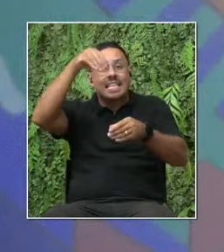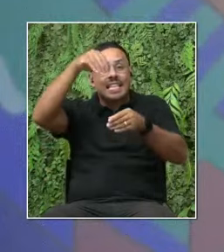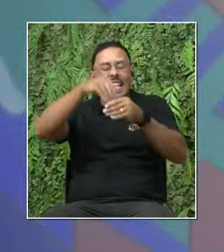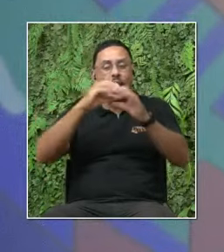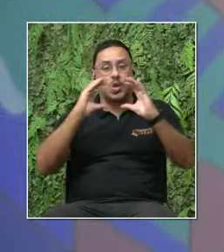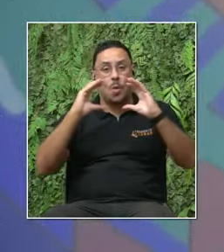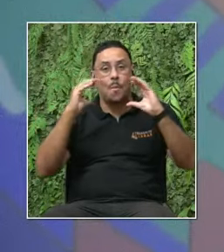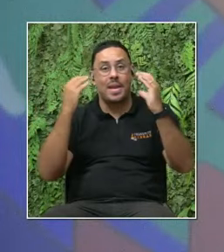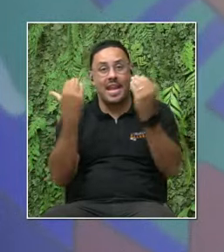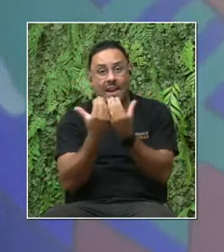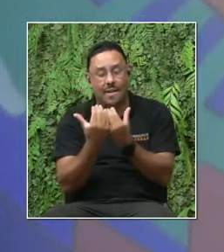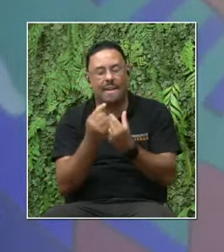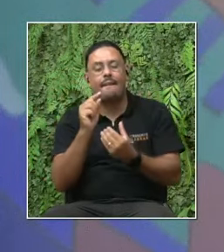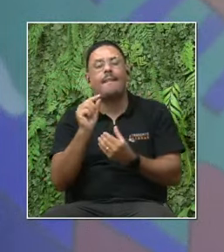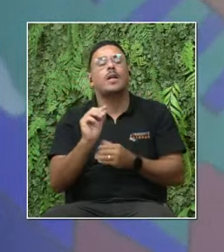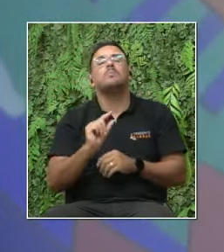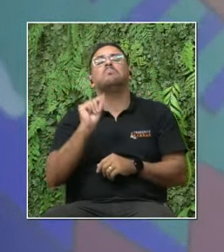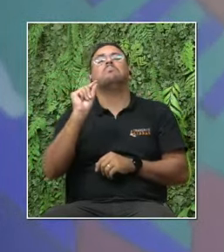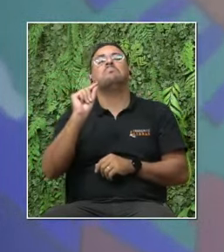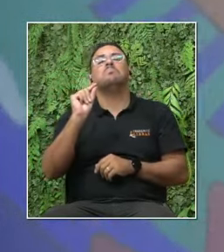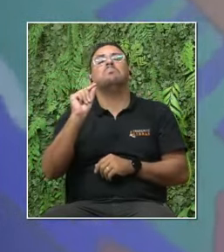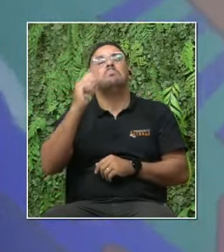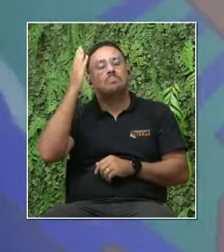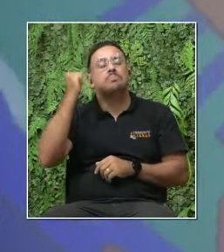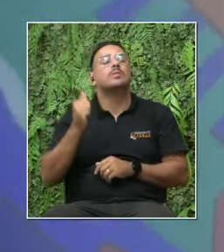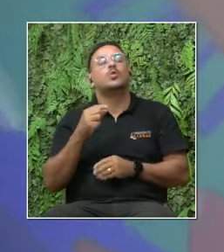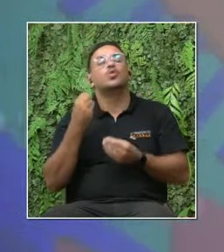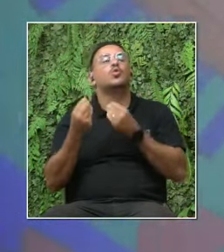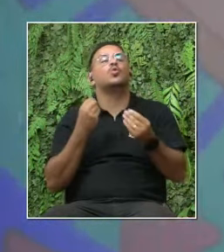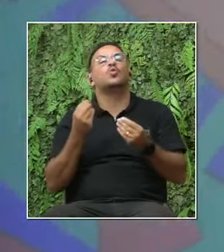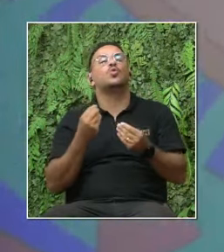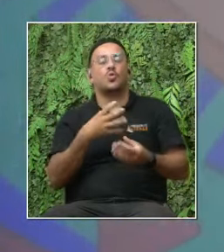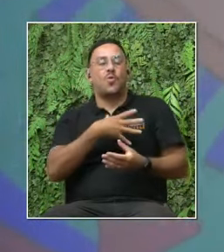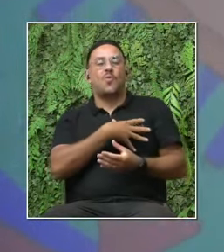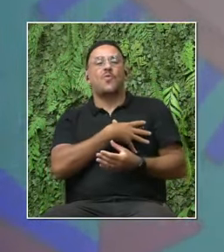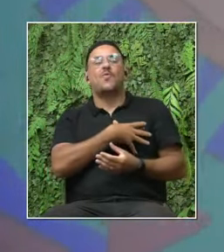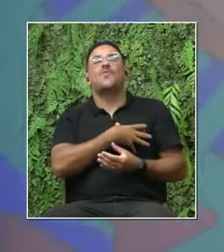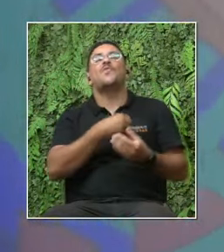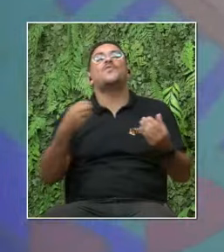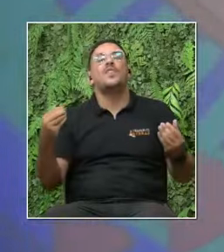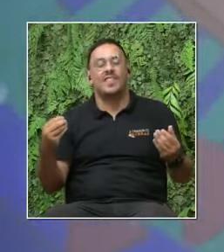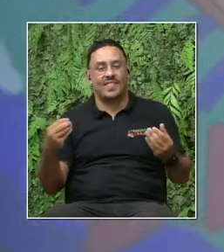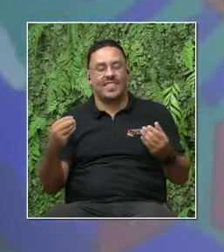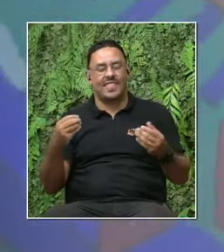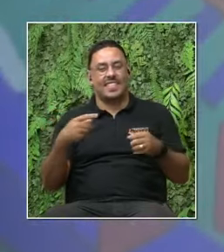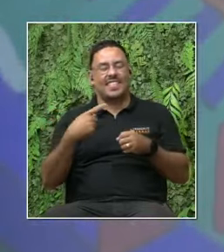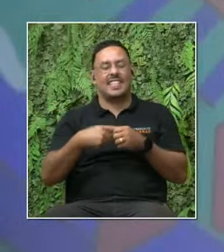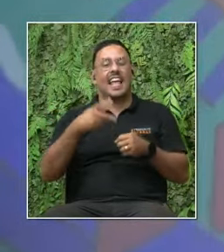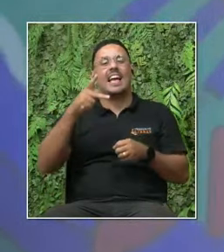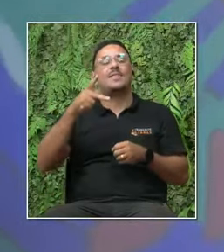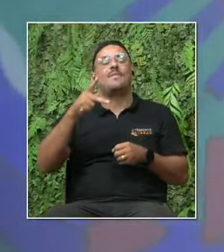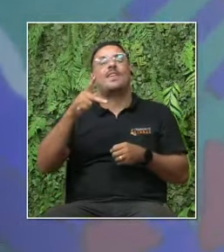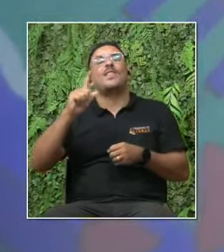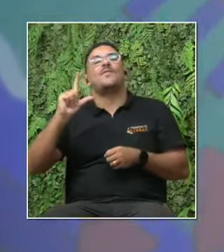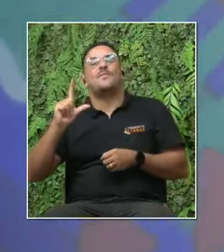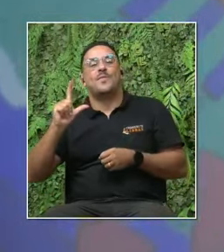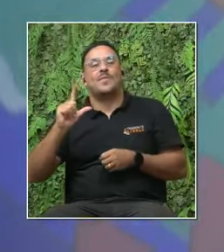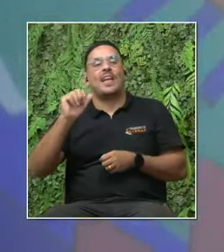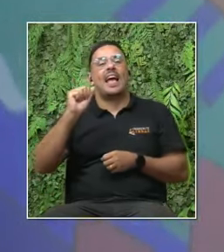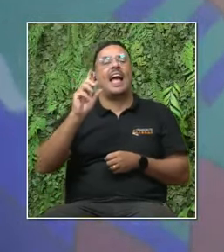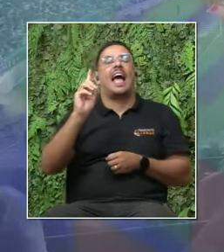destaque dele sabe todo do Cruzeiro o filho pródigo de Pedro Leopoldo Adroaldo